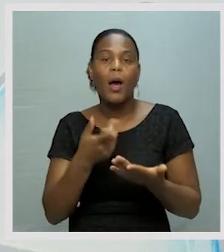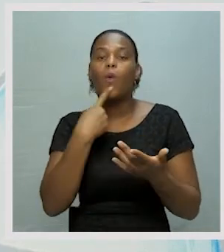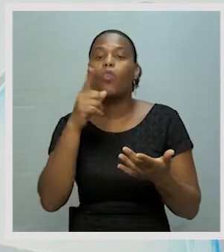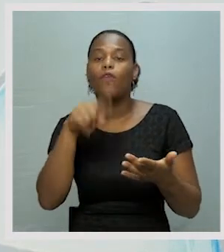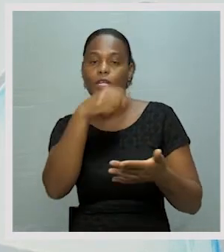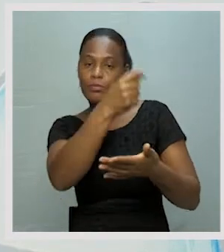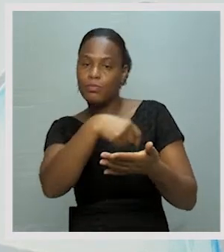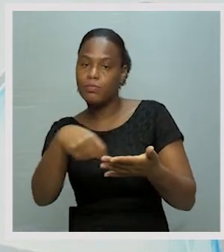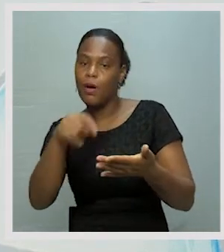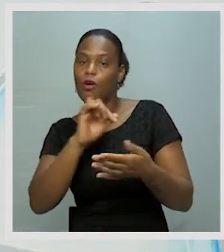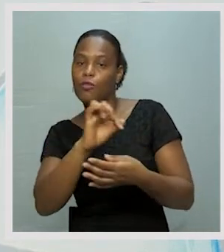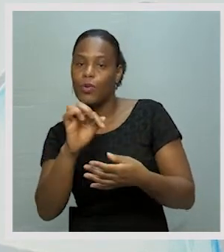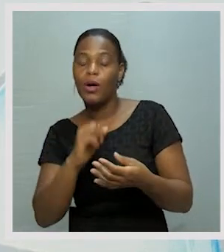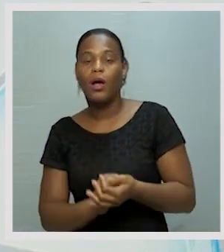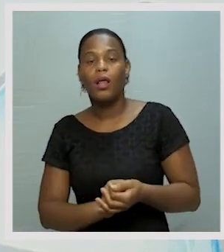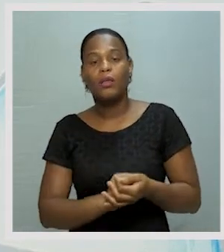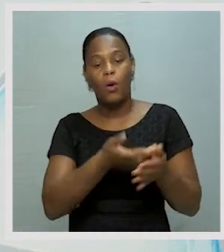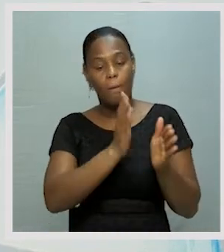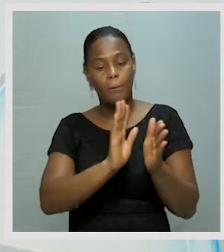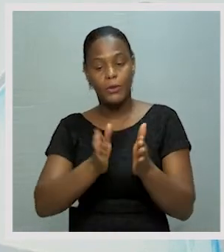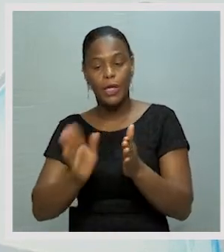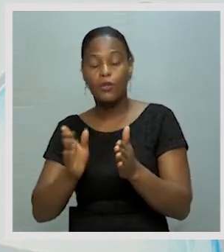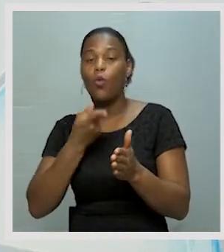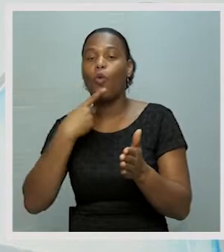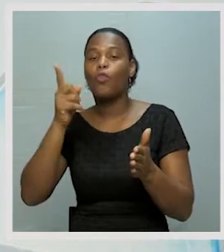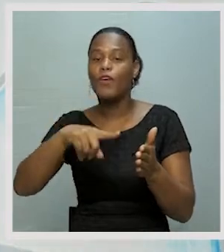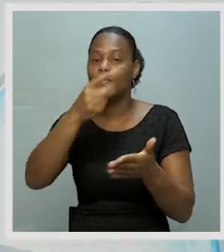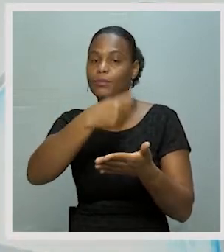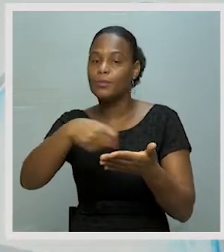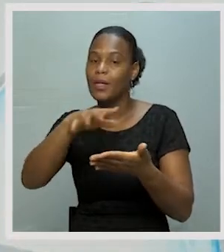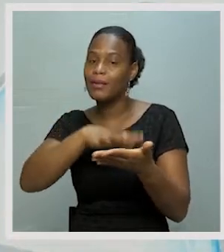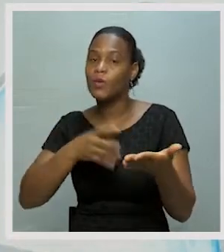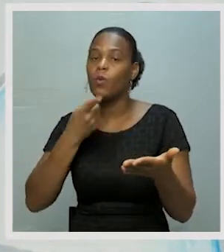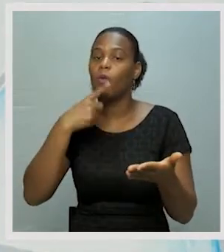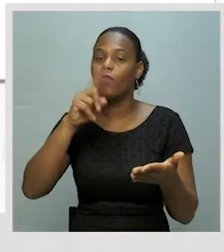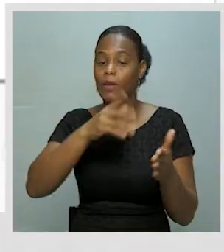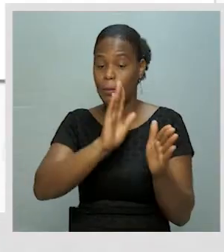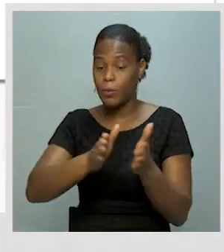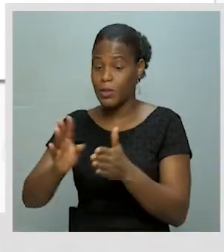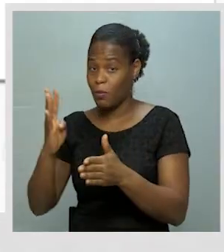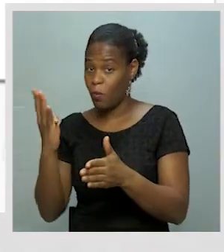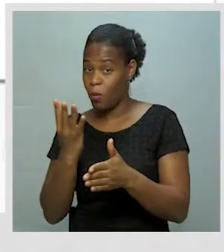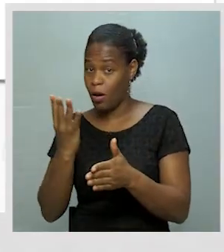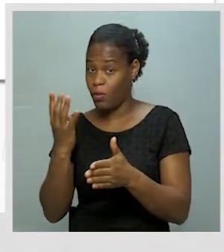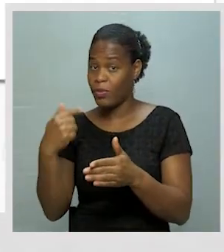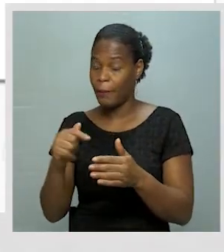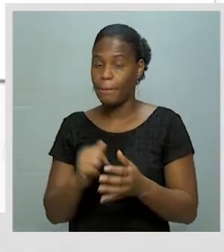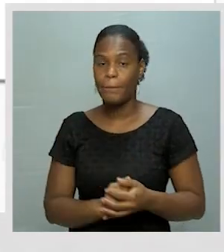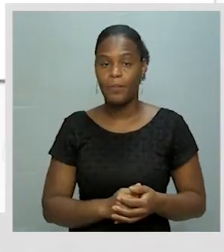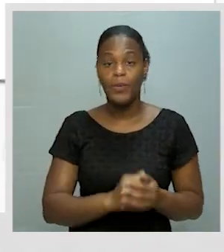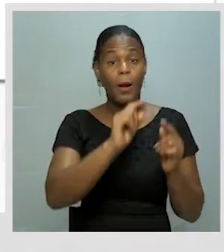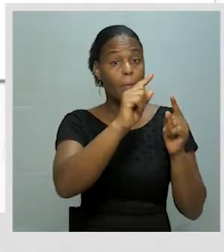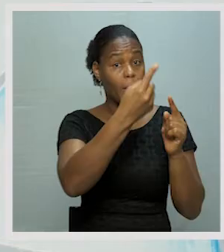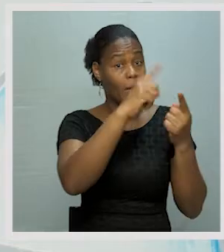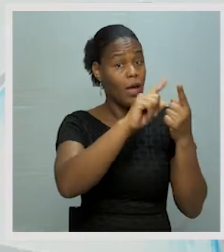há 4 processos de fazer a reescrita de um texto. E vamos ver. Primeiro, temos o resumo.